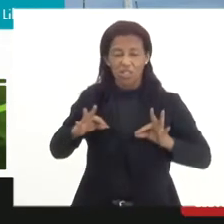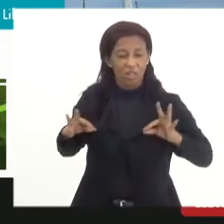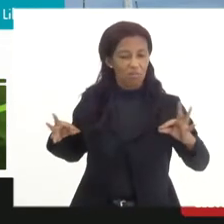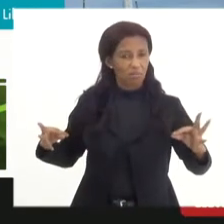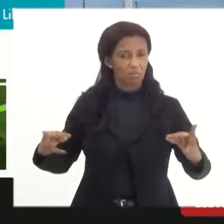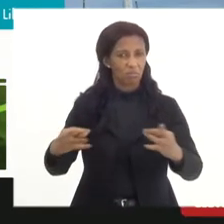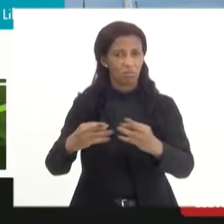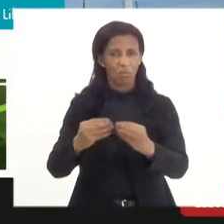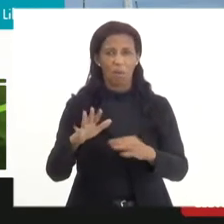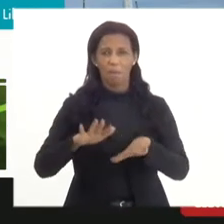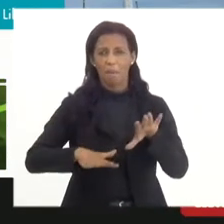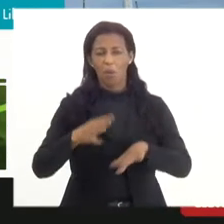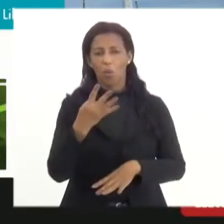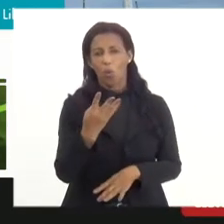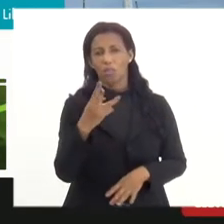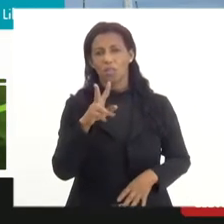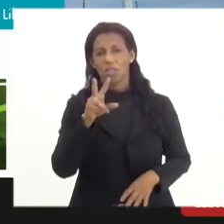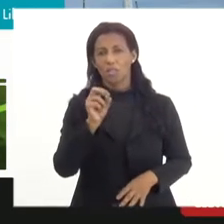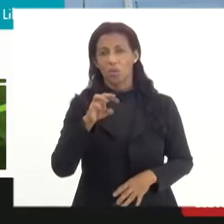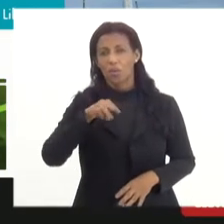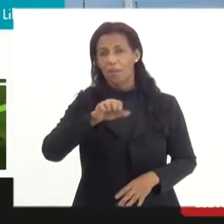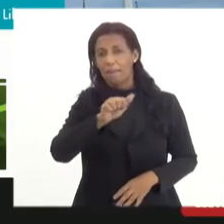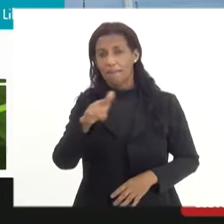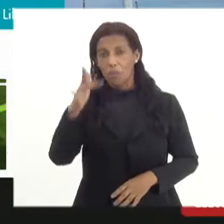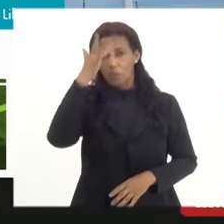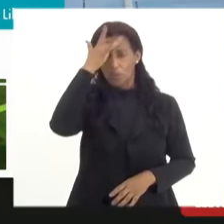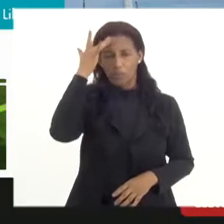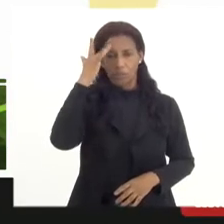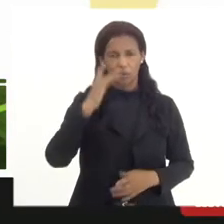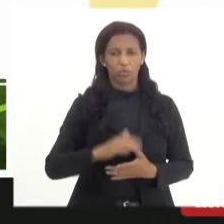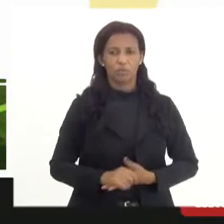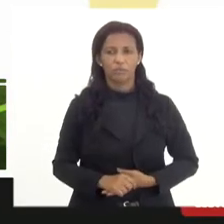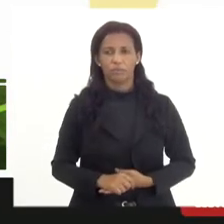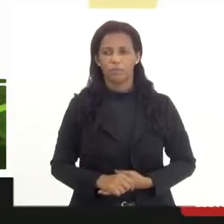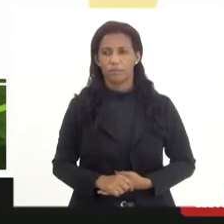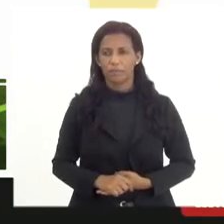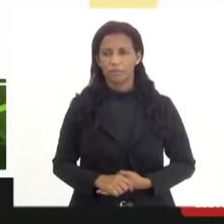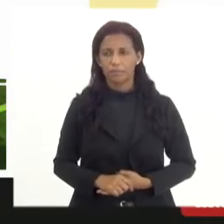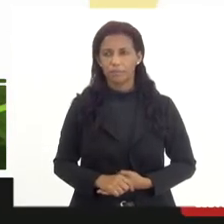atender cerca de 450 mil pessoas.